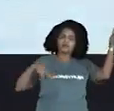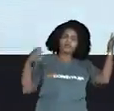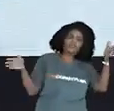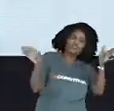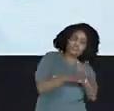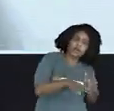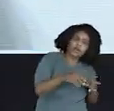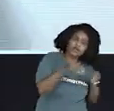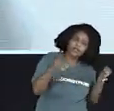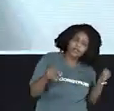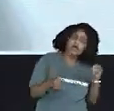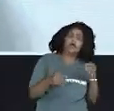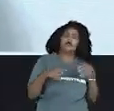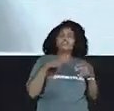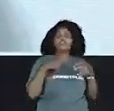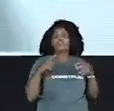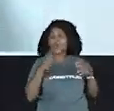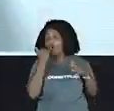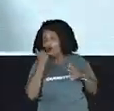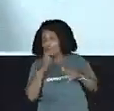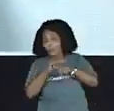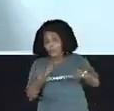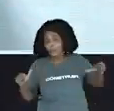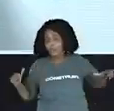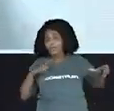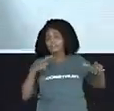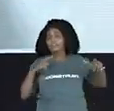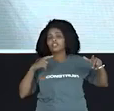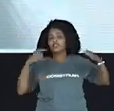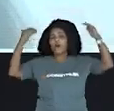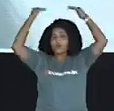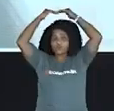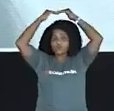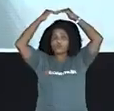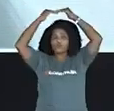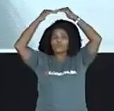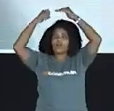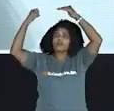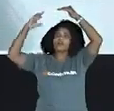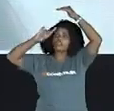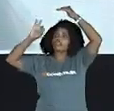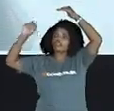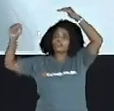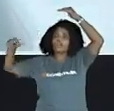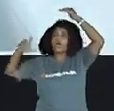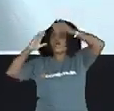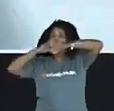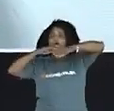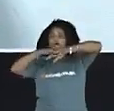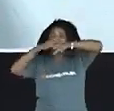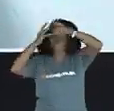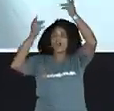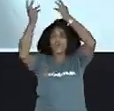Prometida eles tiveram Maná no deserto eles tiveram uma sombra por causa de uma nuvem sobre eles durante o dia ele tiver uma coluna de fogo